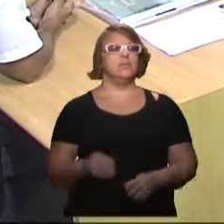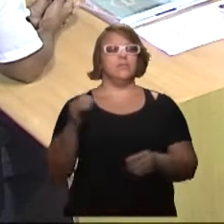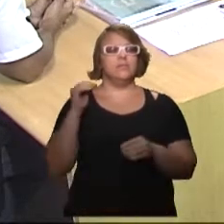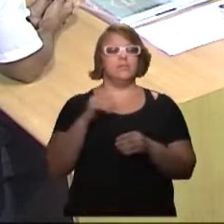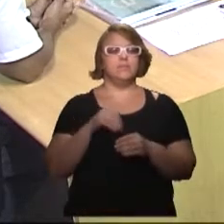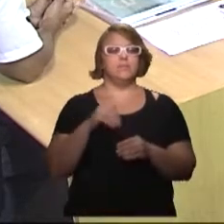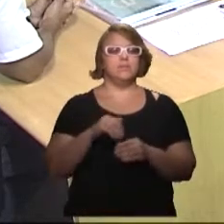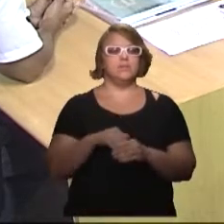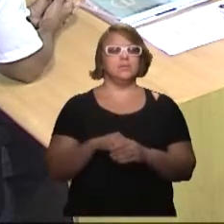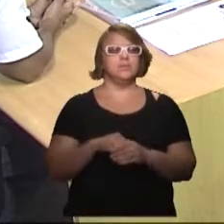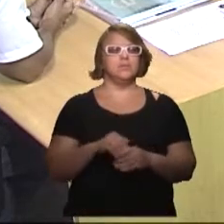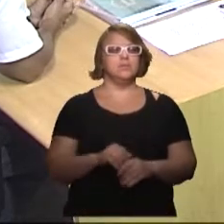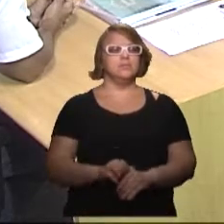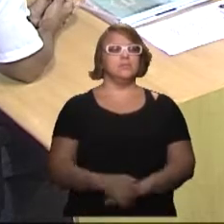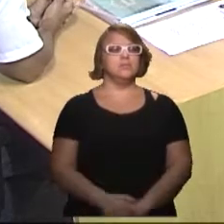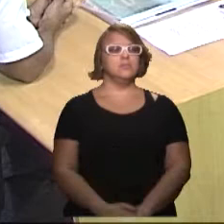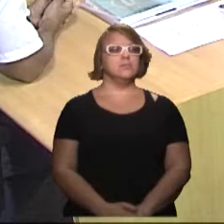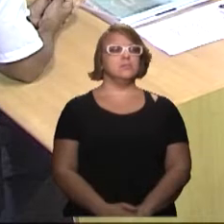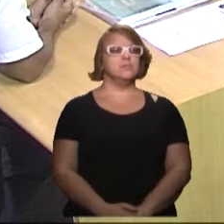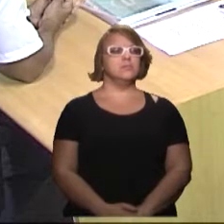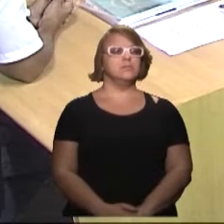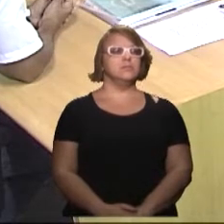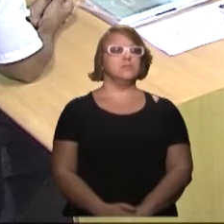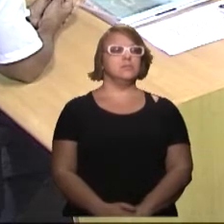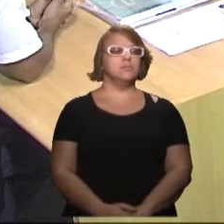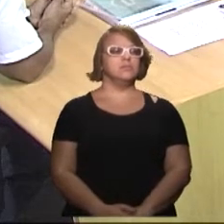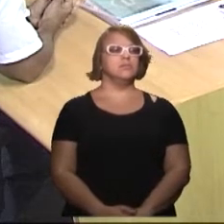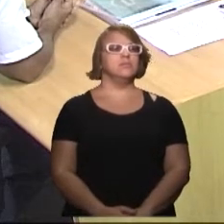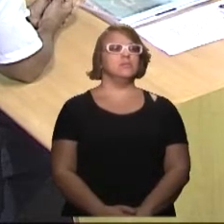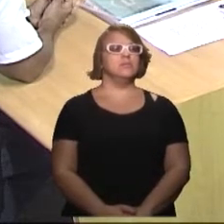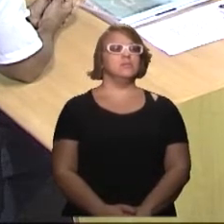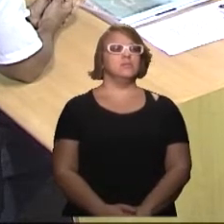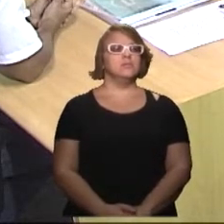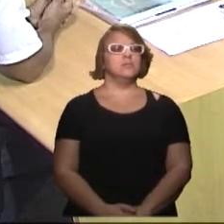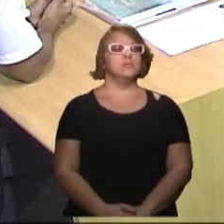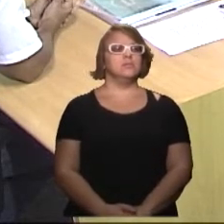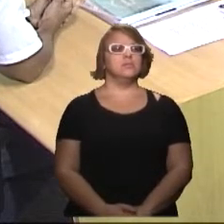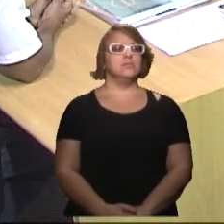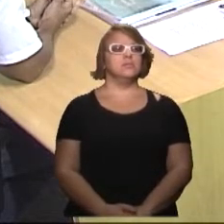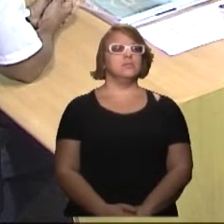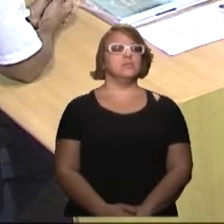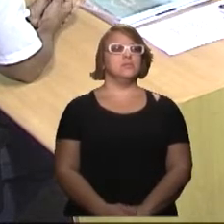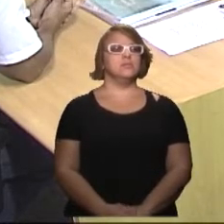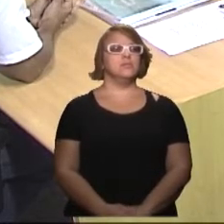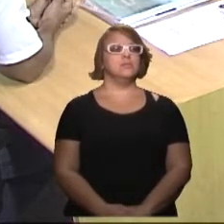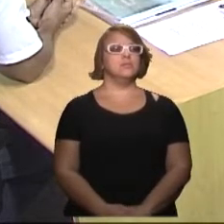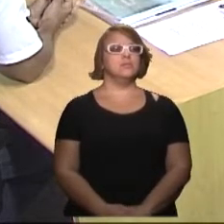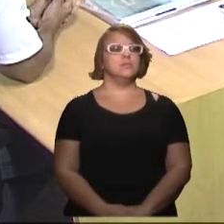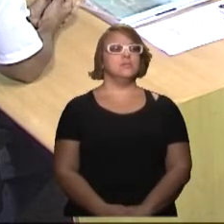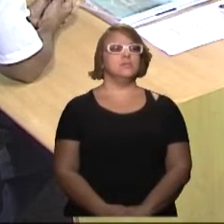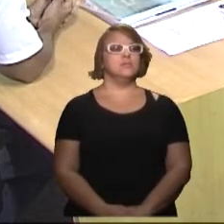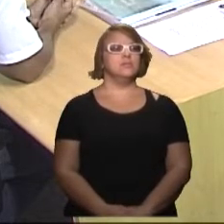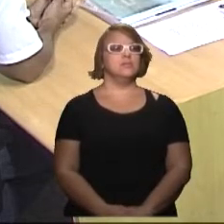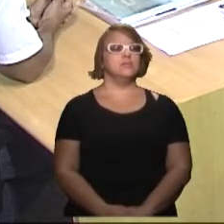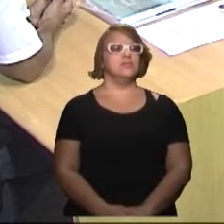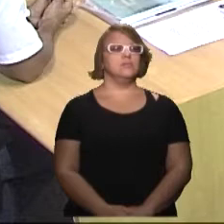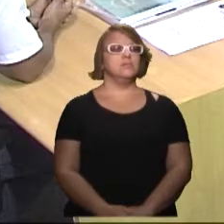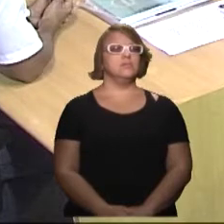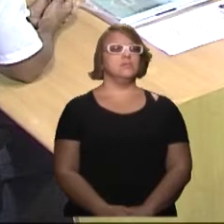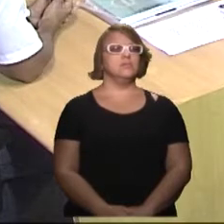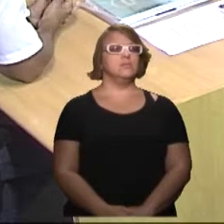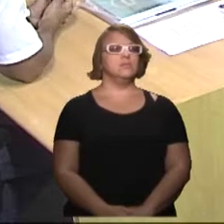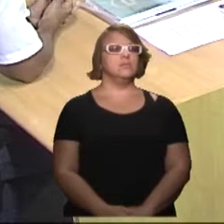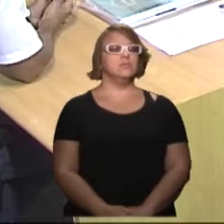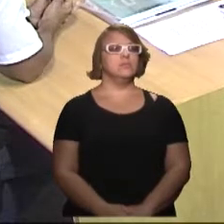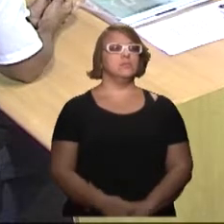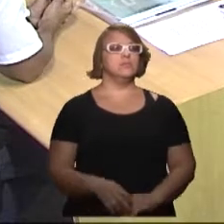Ausente. Ausente. Vereador Lucas Carbone. Sim. Vereador Jefferson Campos, sim. Vereador João Vidal.